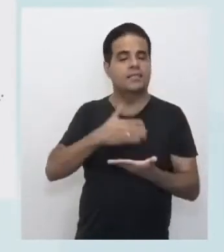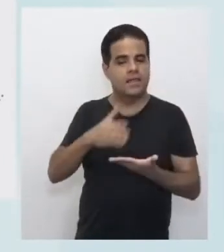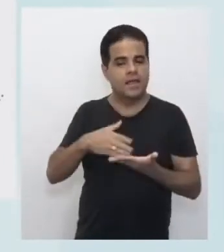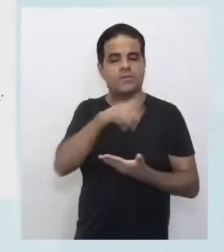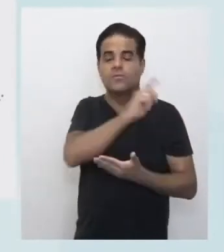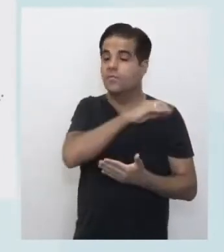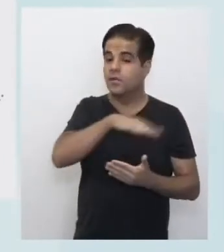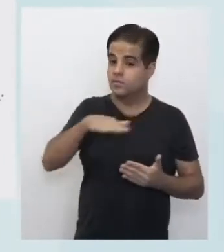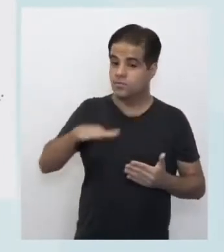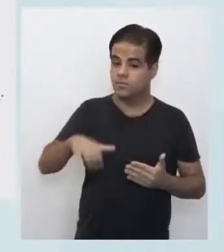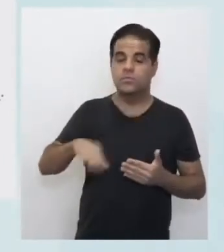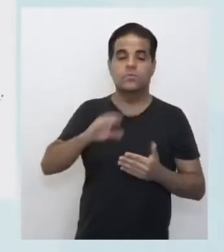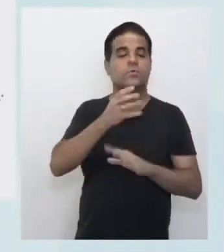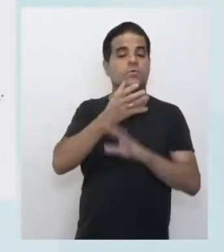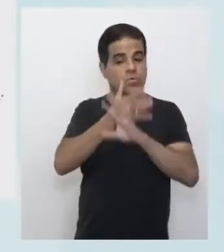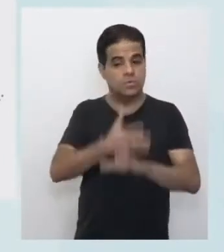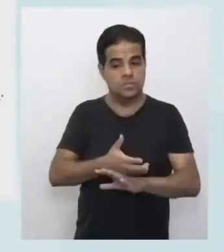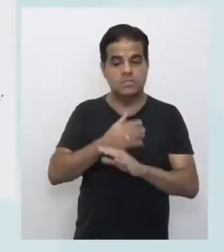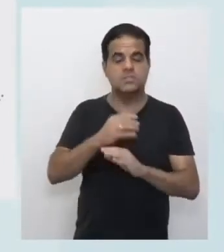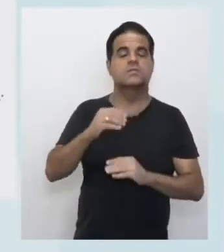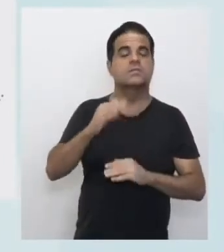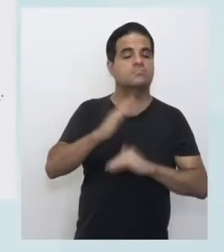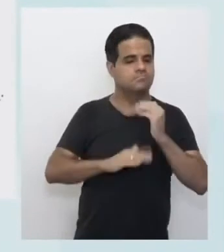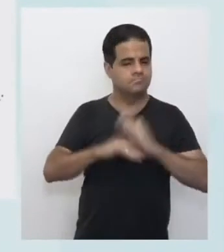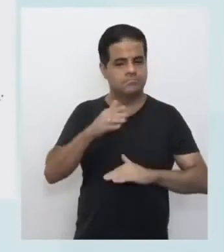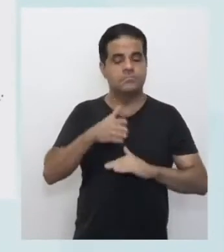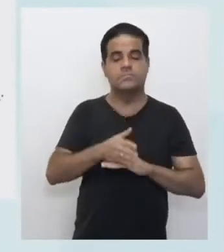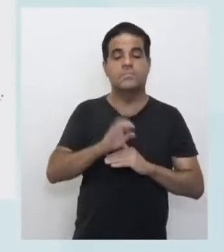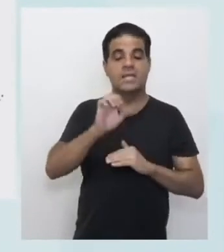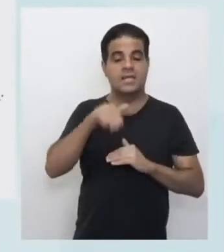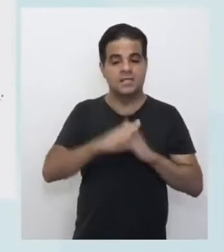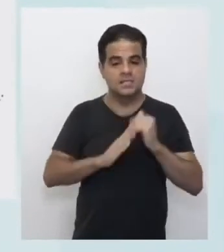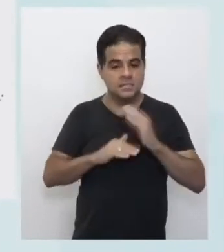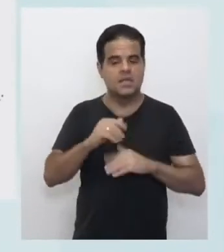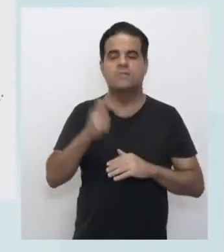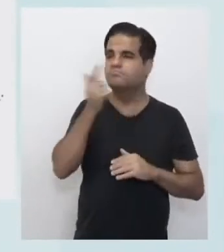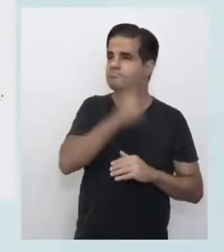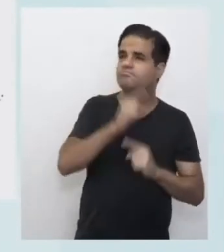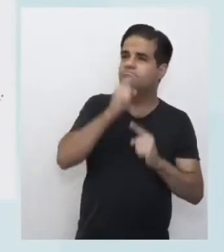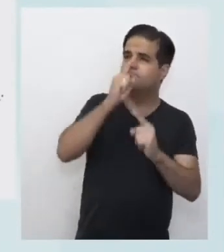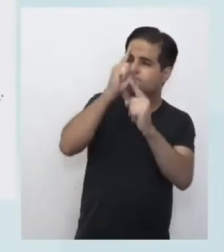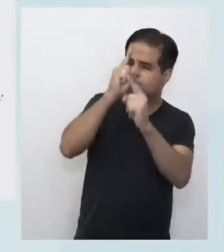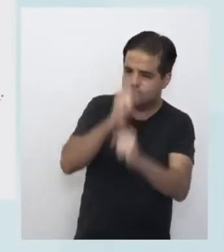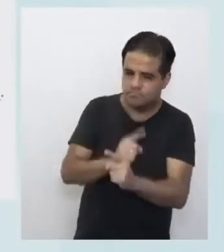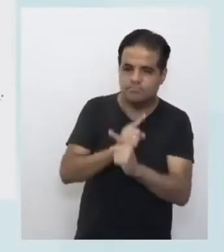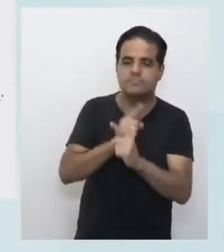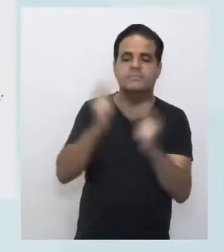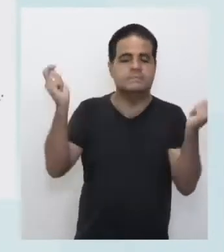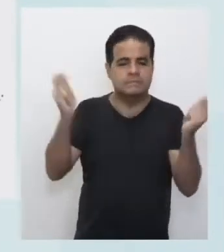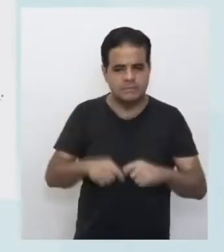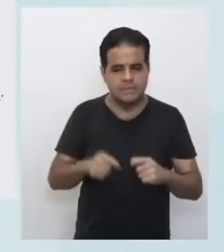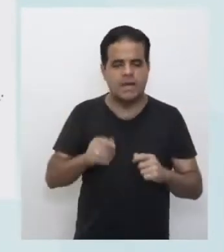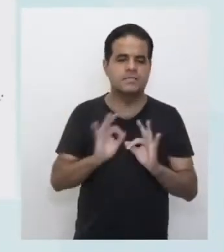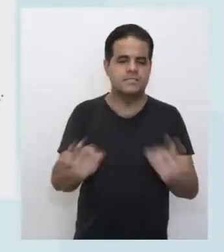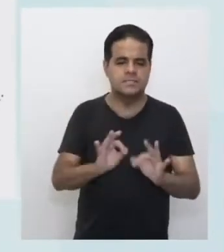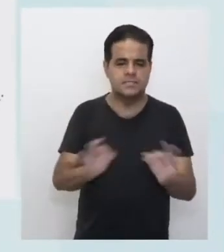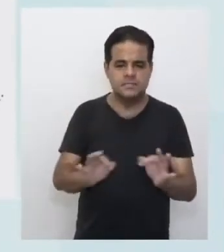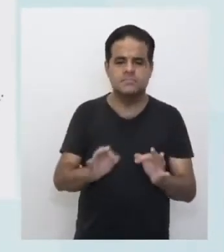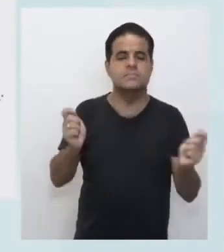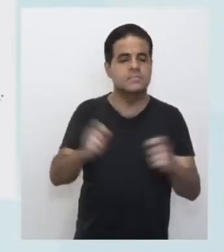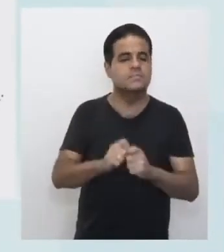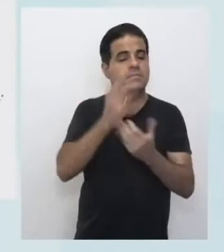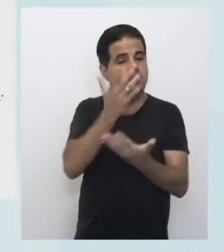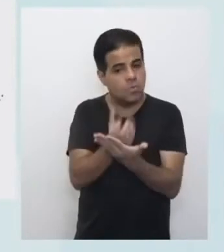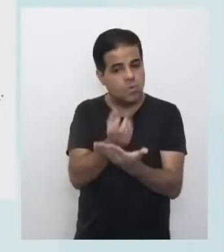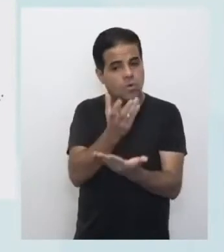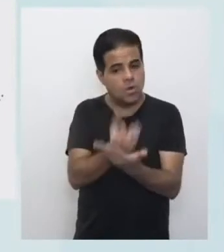aluno, currículo em ação. Currículo em ação. Currículo em ação que você consegue achar o material, certo? Então, tá bem simples aí, você pode fazer o download